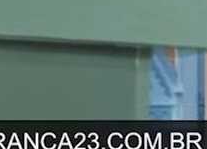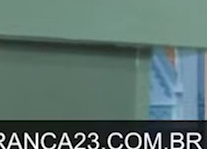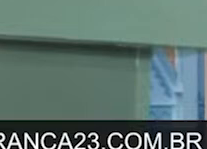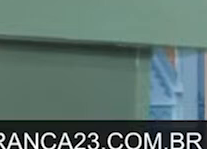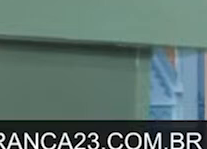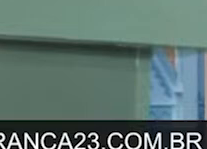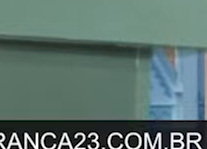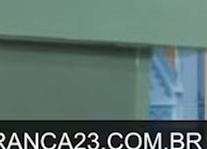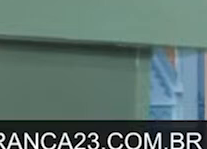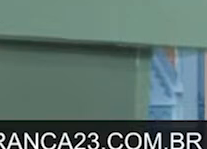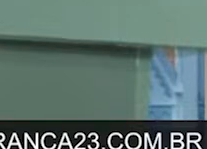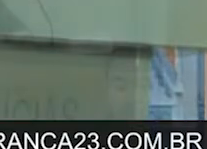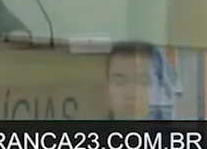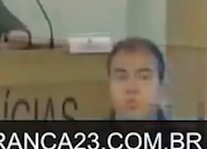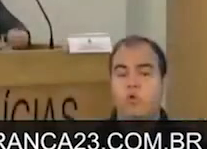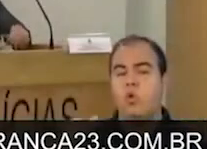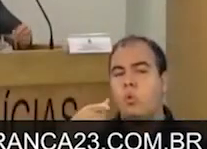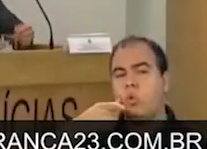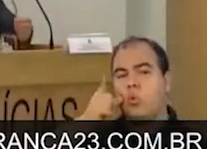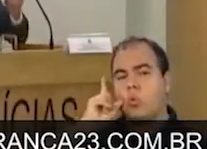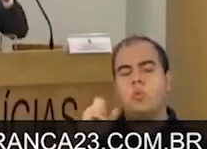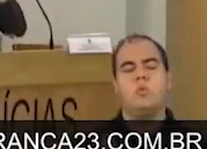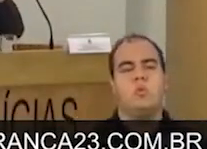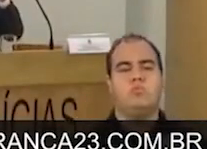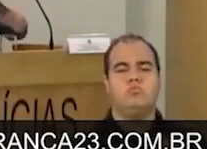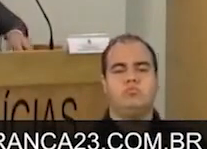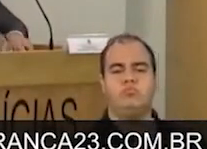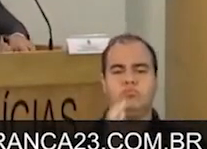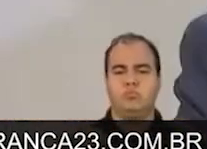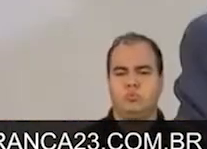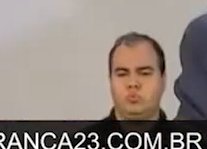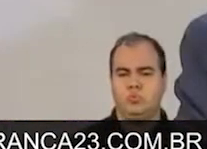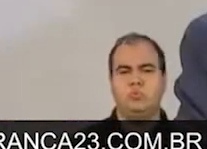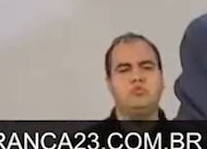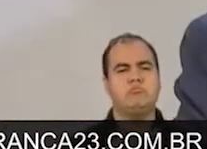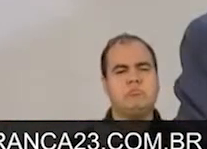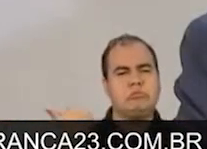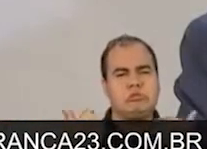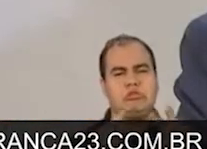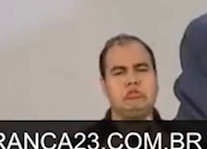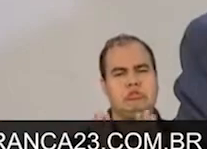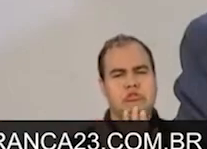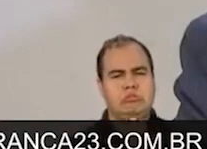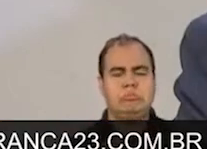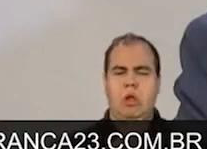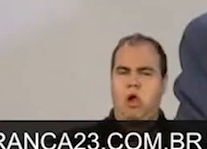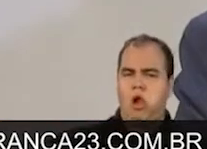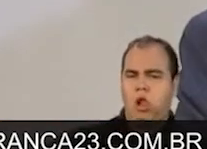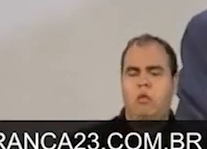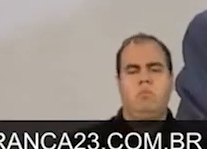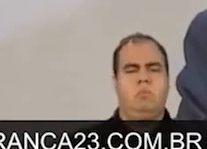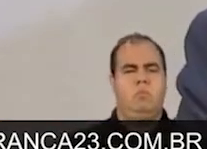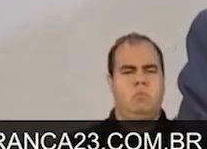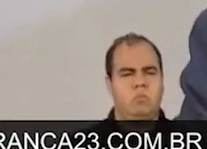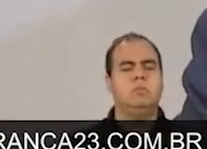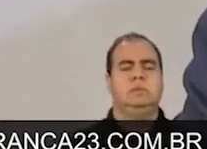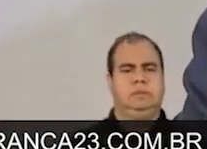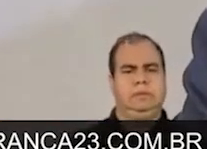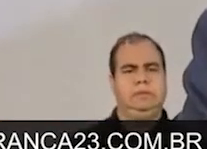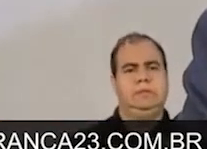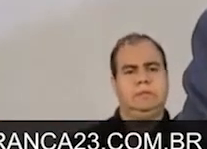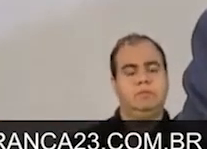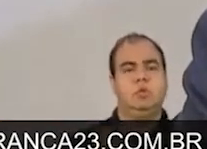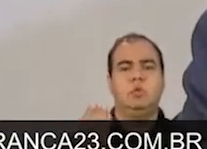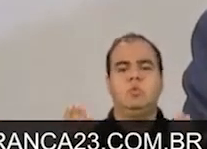da área da segurança pública. Vamos ver. Cresceram os números de homicídios, roubos, furtos e outros crimes em comparação